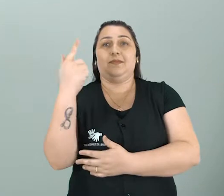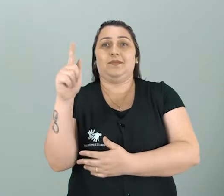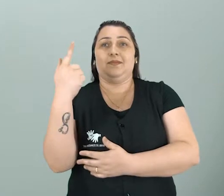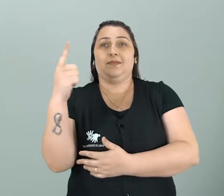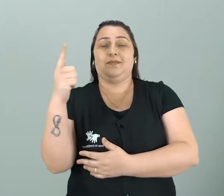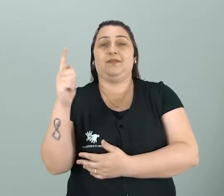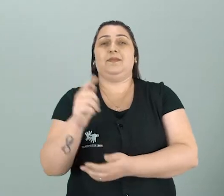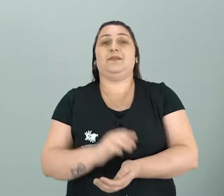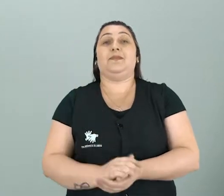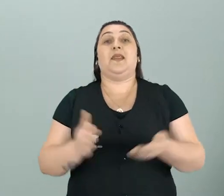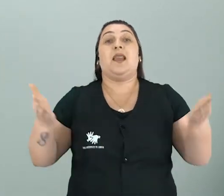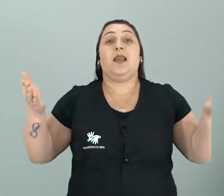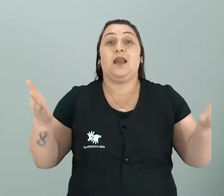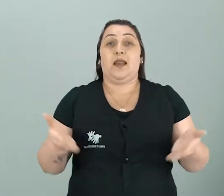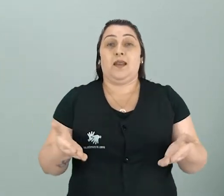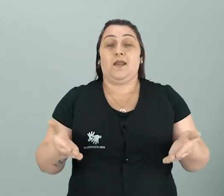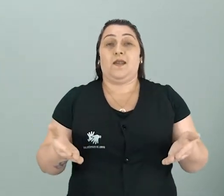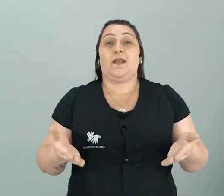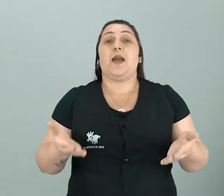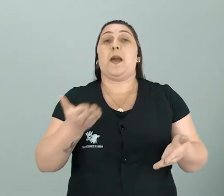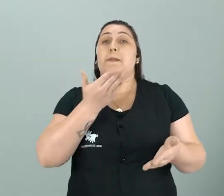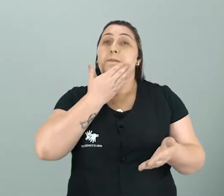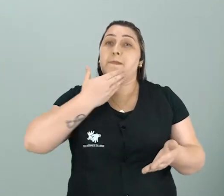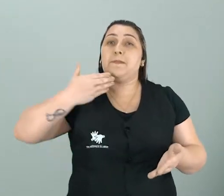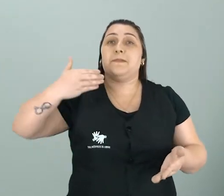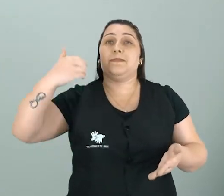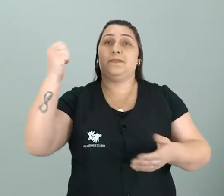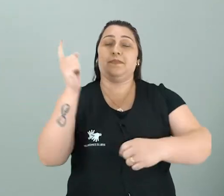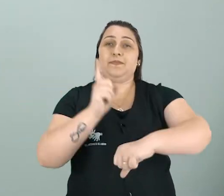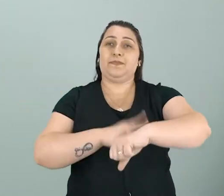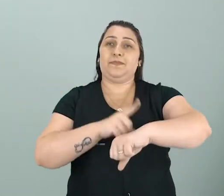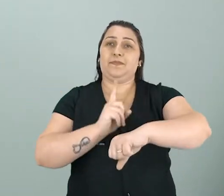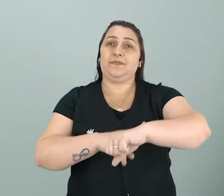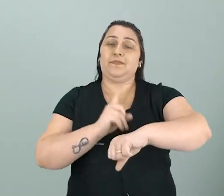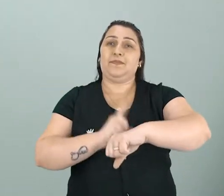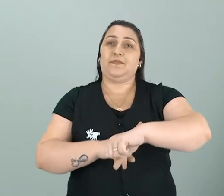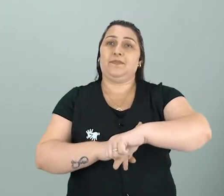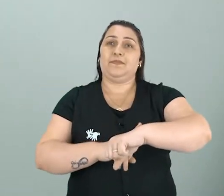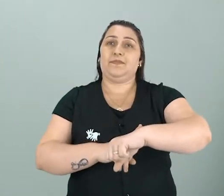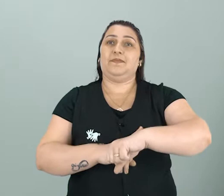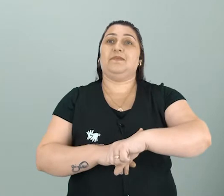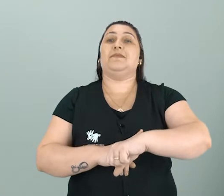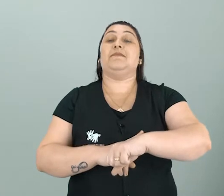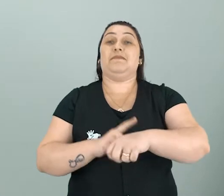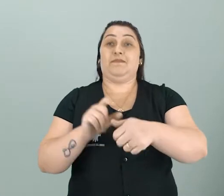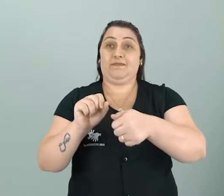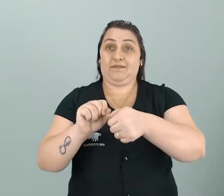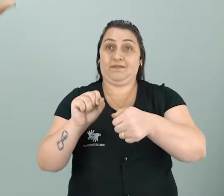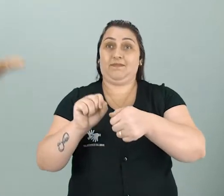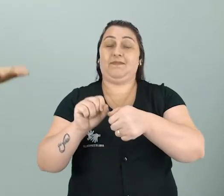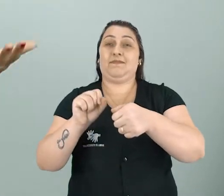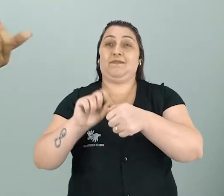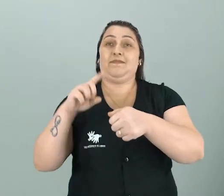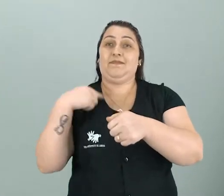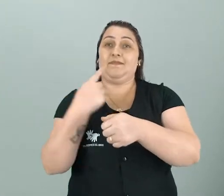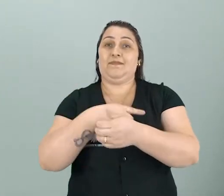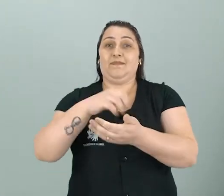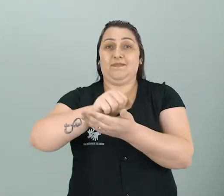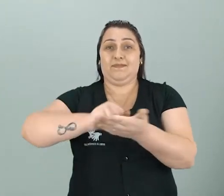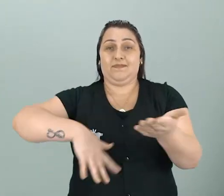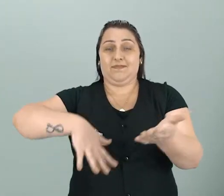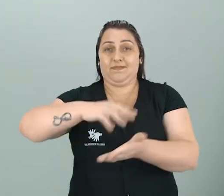geografia agora chegou a nossa melhor hora chegou a hora de realizar as